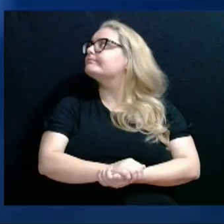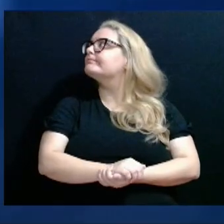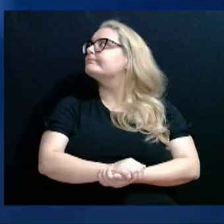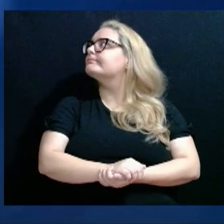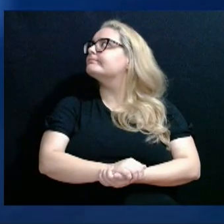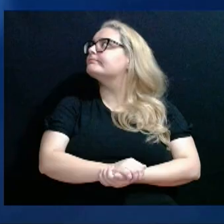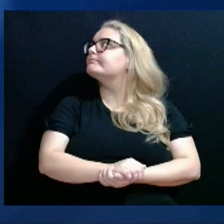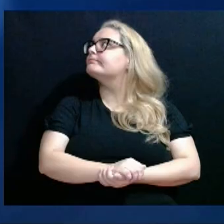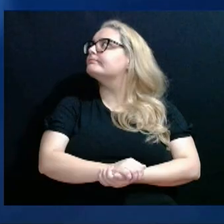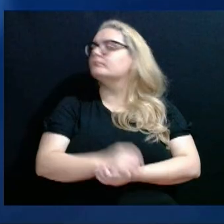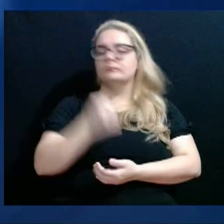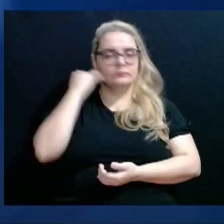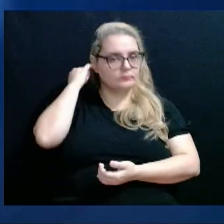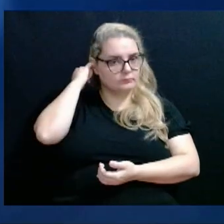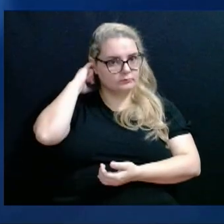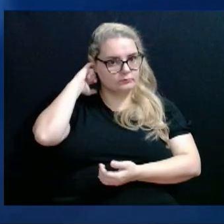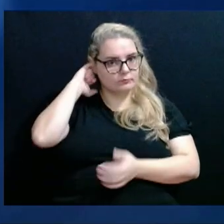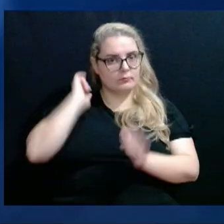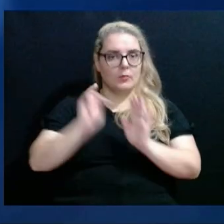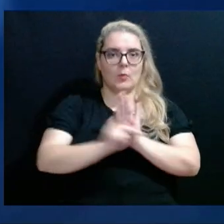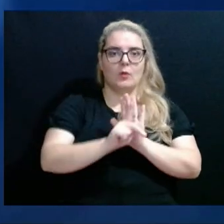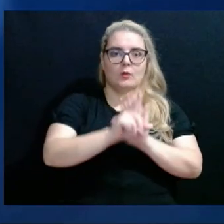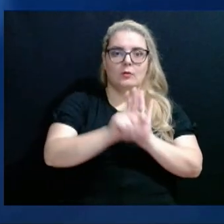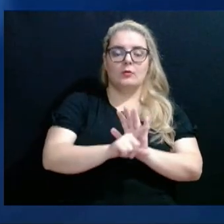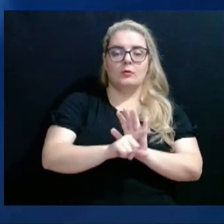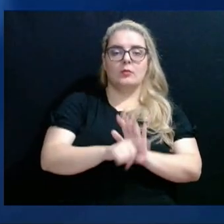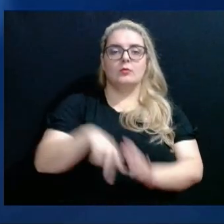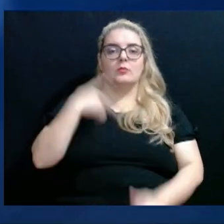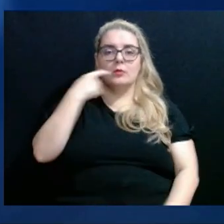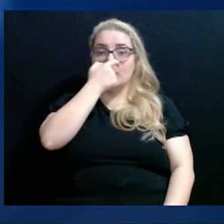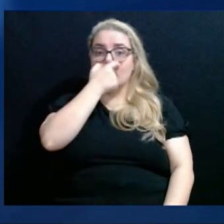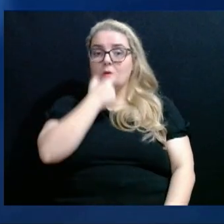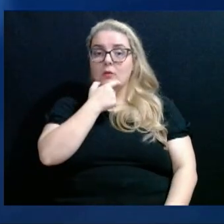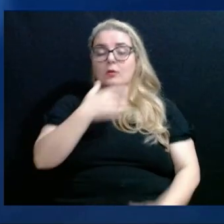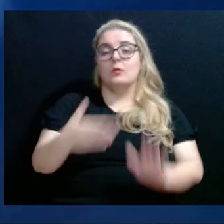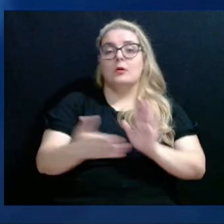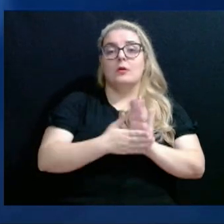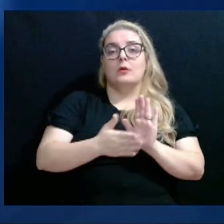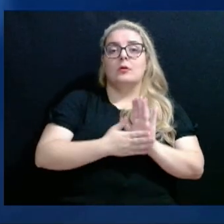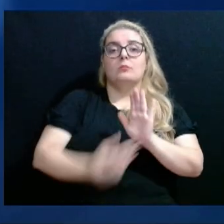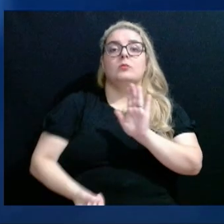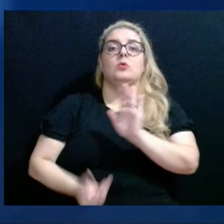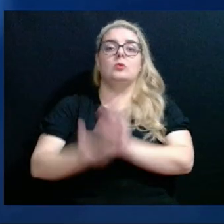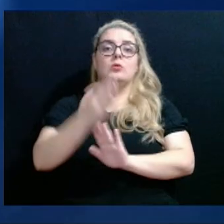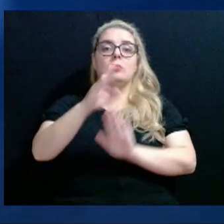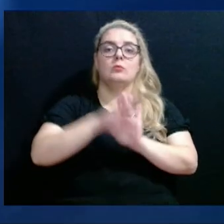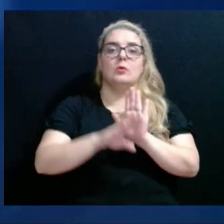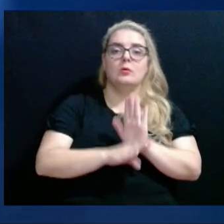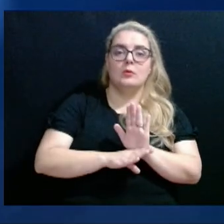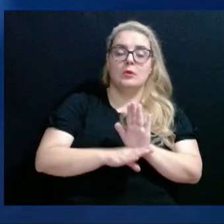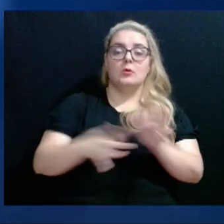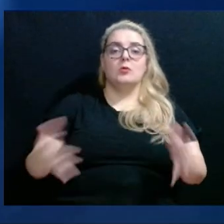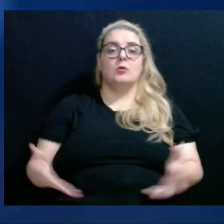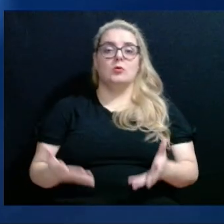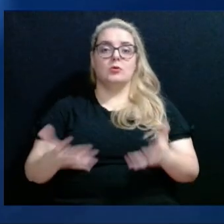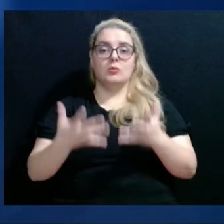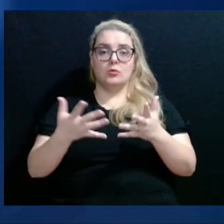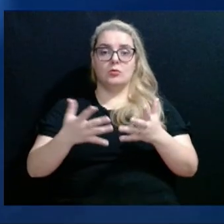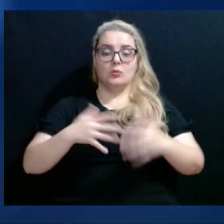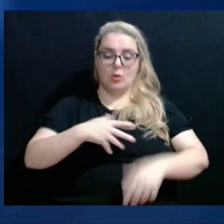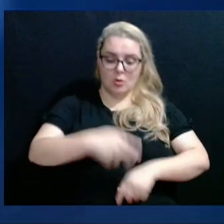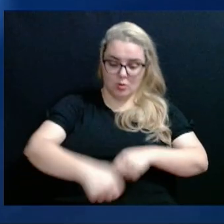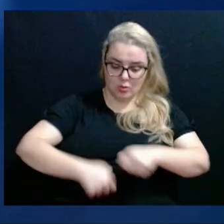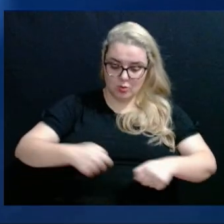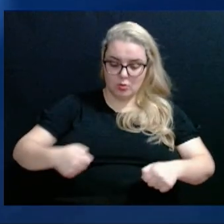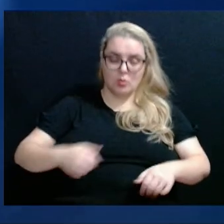O projeto de lei de autoria do vereador Marrom Cunha propõe a criação de um programa municipal que incentiva o judô como